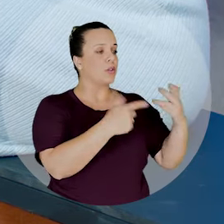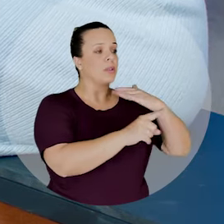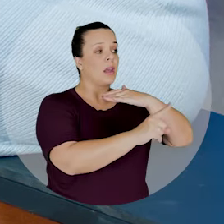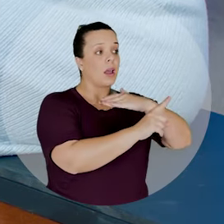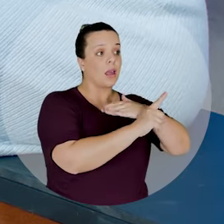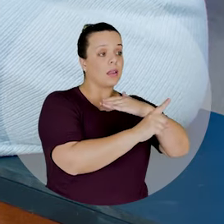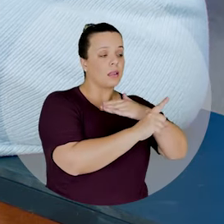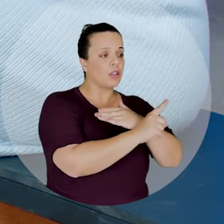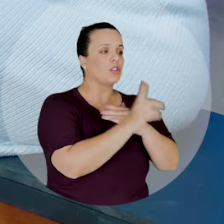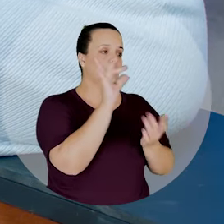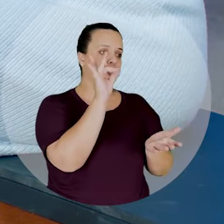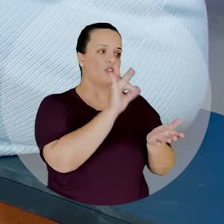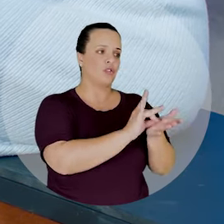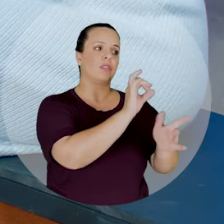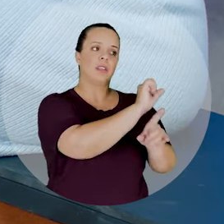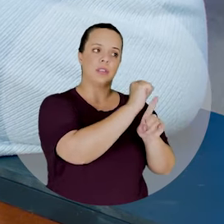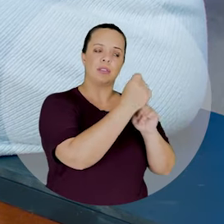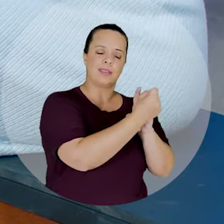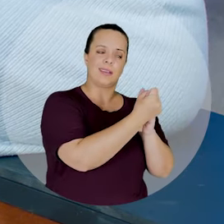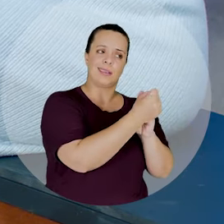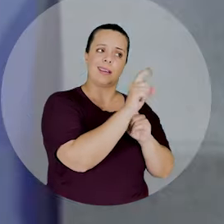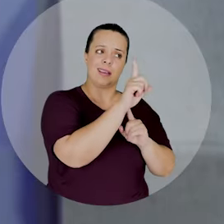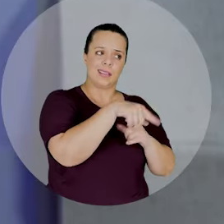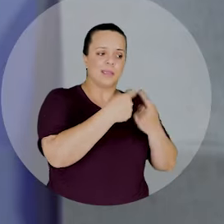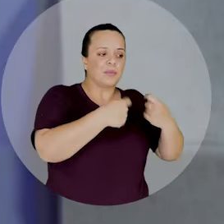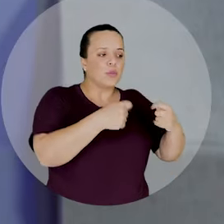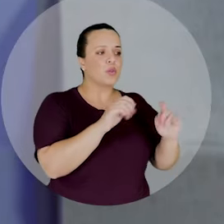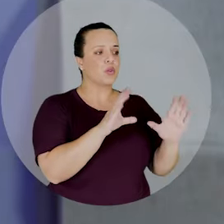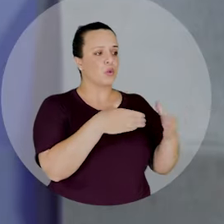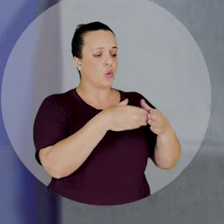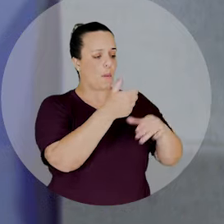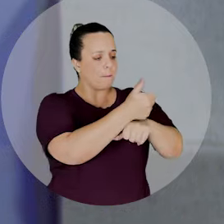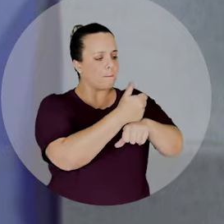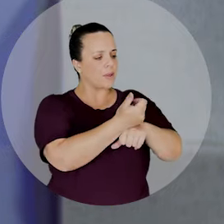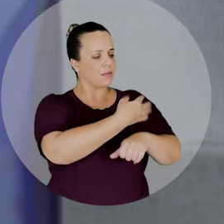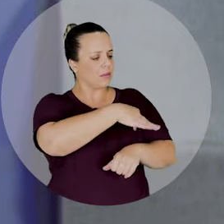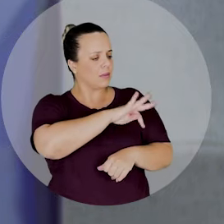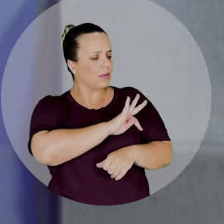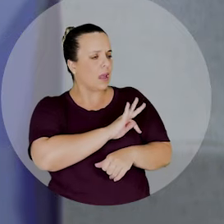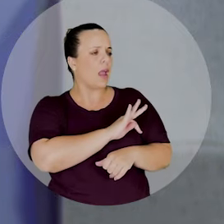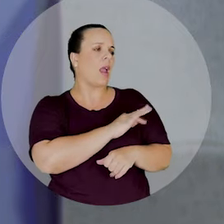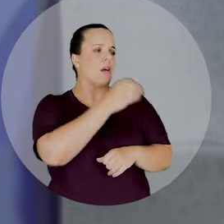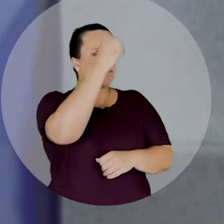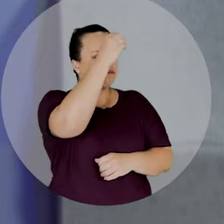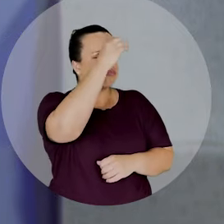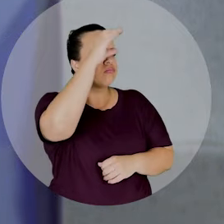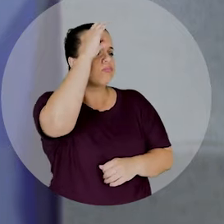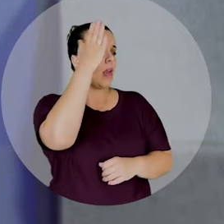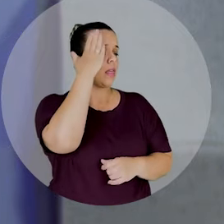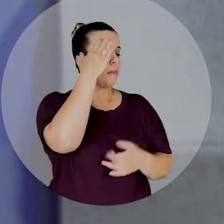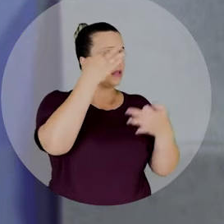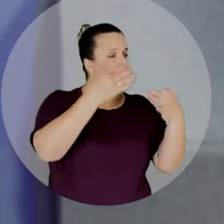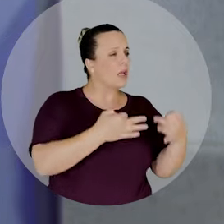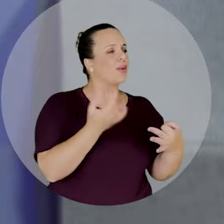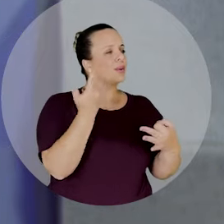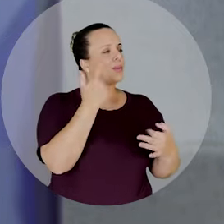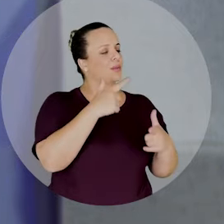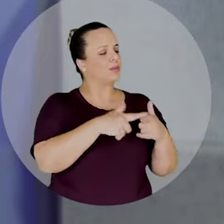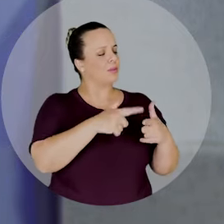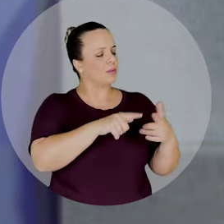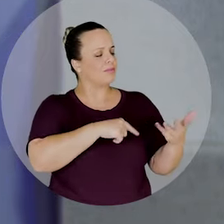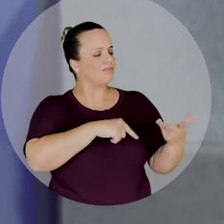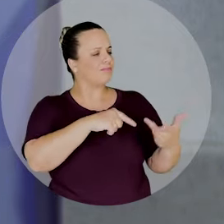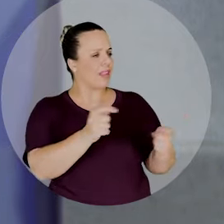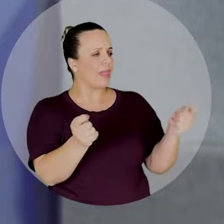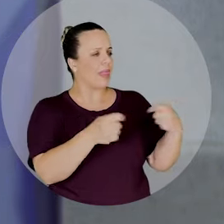as demandas e as necessidades da sociedade, né? Isso exige um corpo técnico, isso exige conhecimento aprofundado para trazer